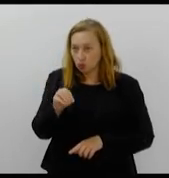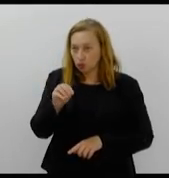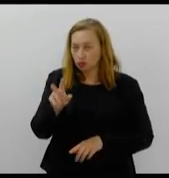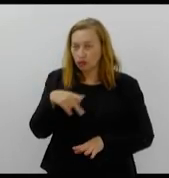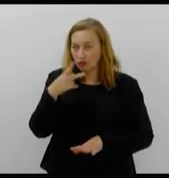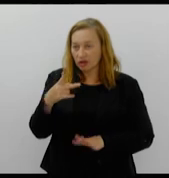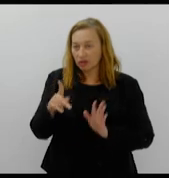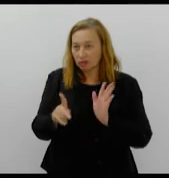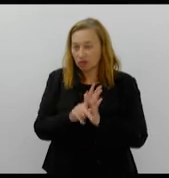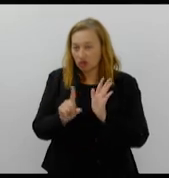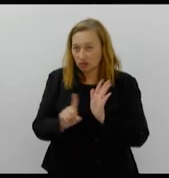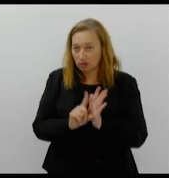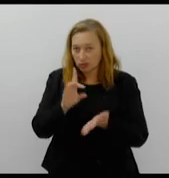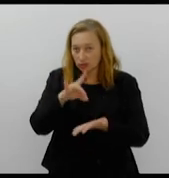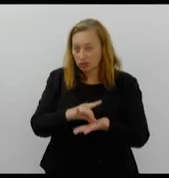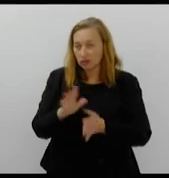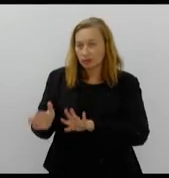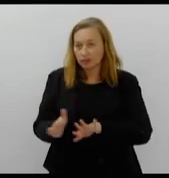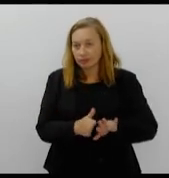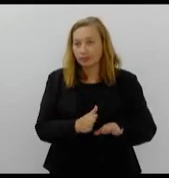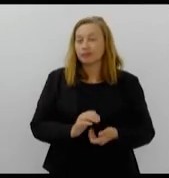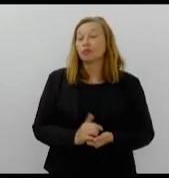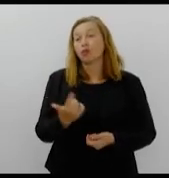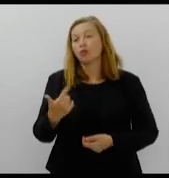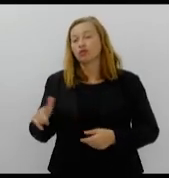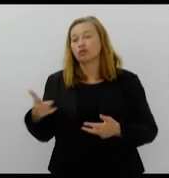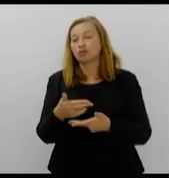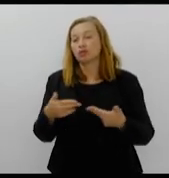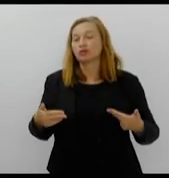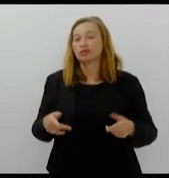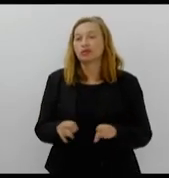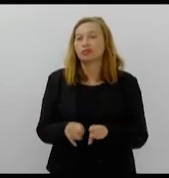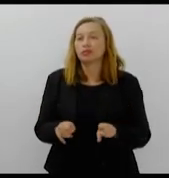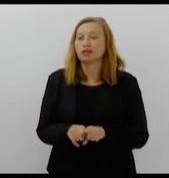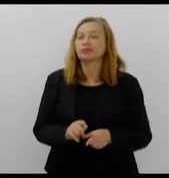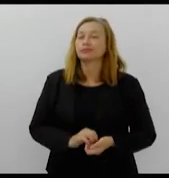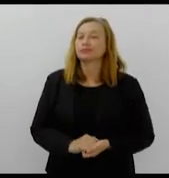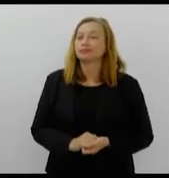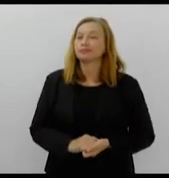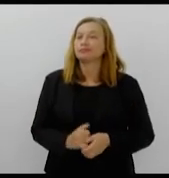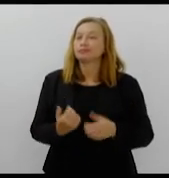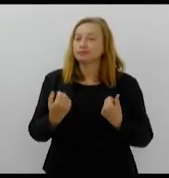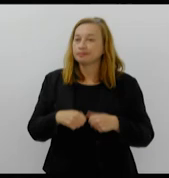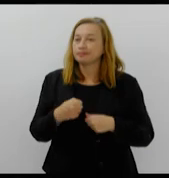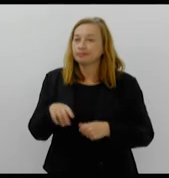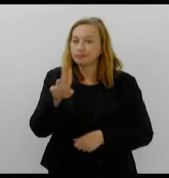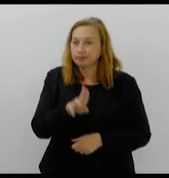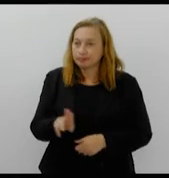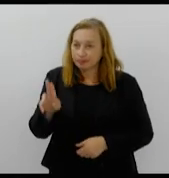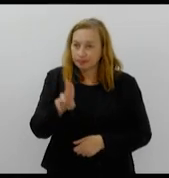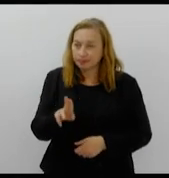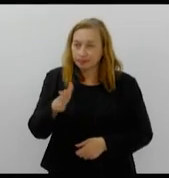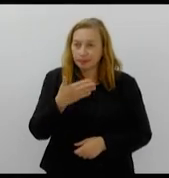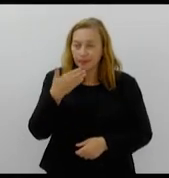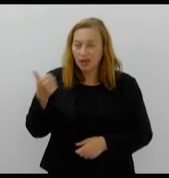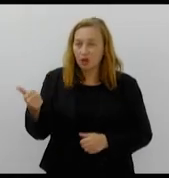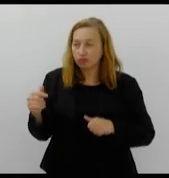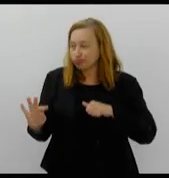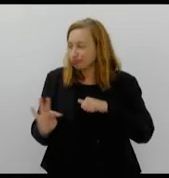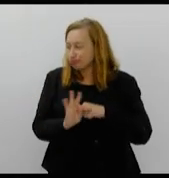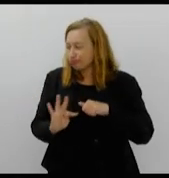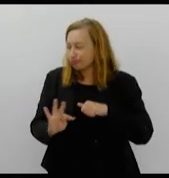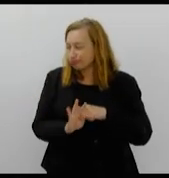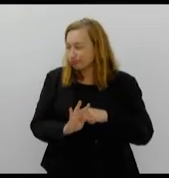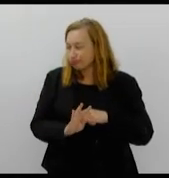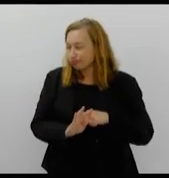estipulado no projeto original. Outra coisa, nós precisamos utilizar as melhores técnicas,